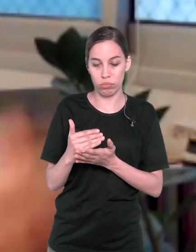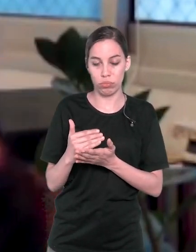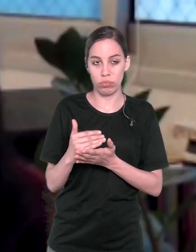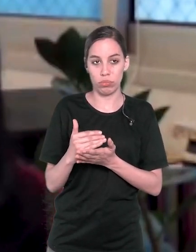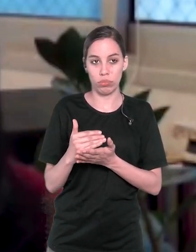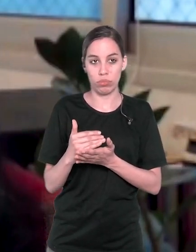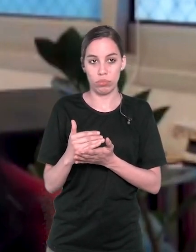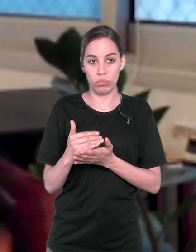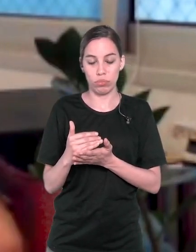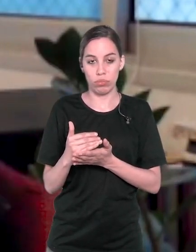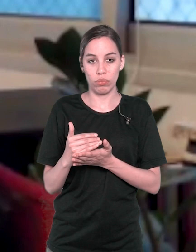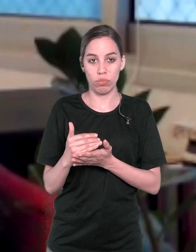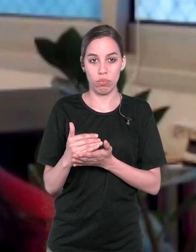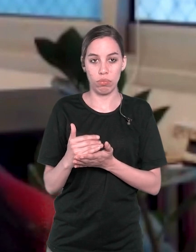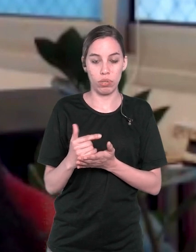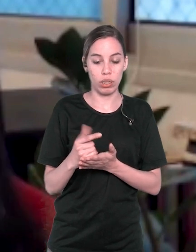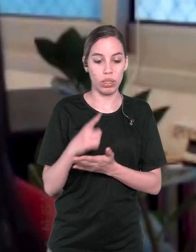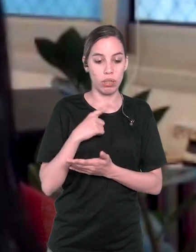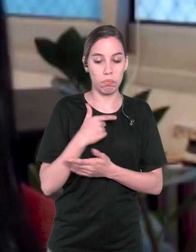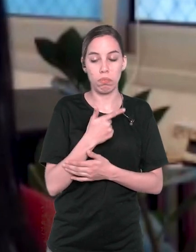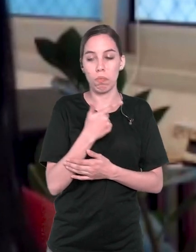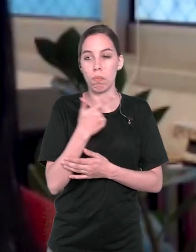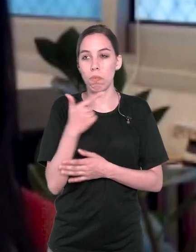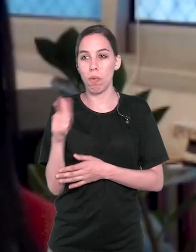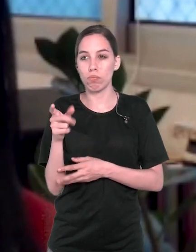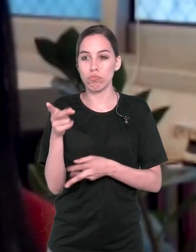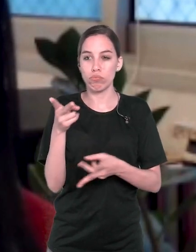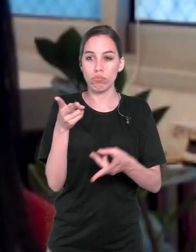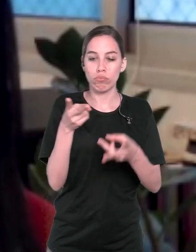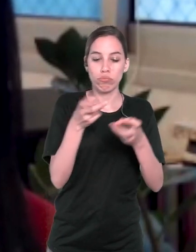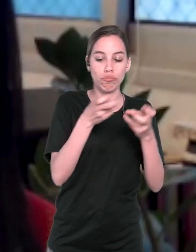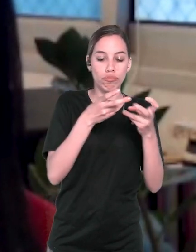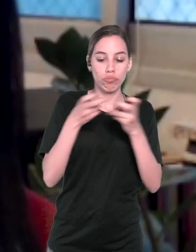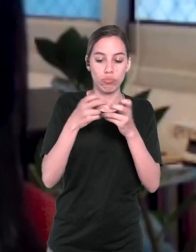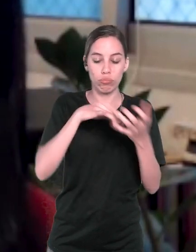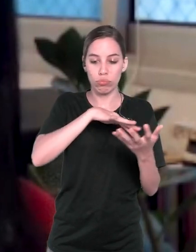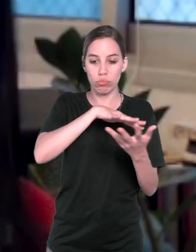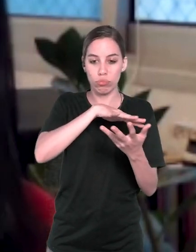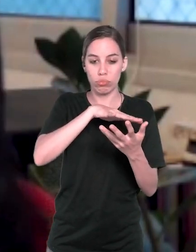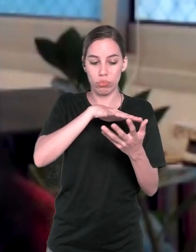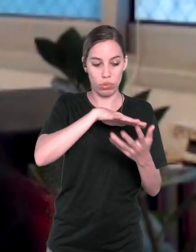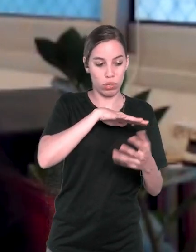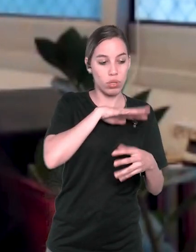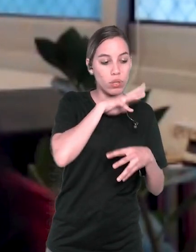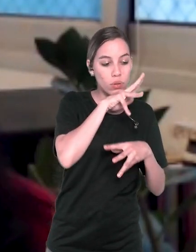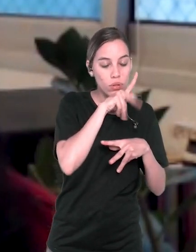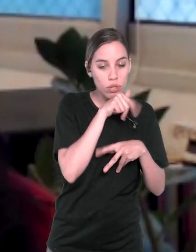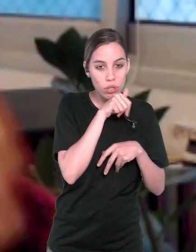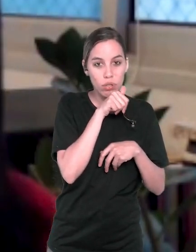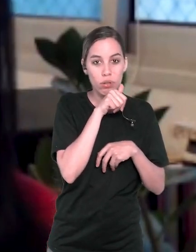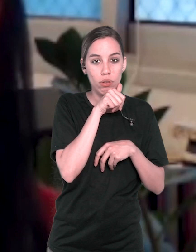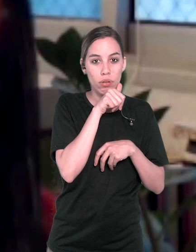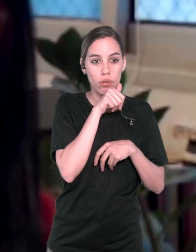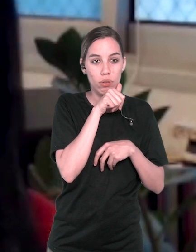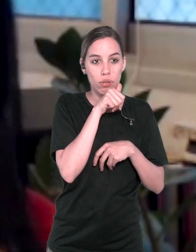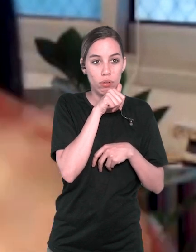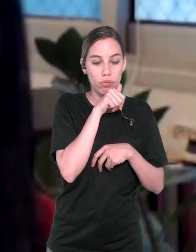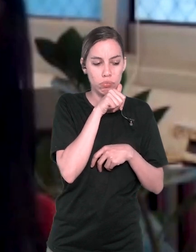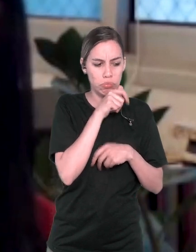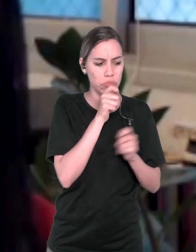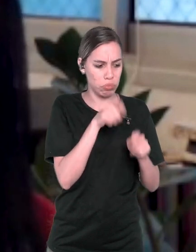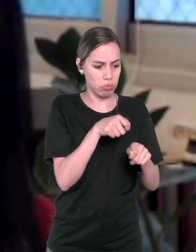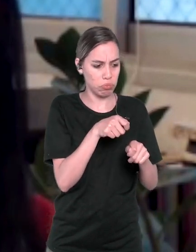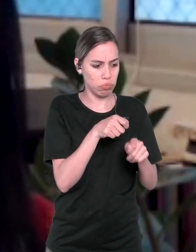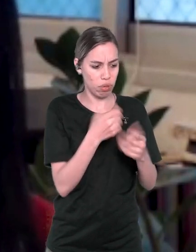né, uma outra visão dos animais passou a ser considerada,